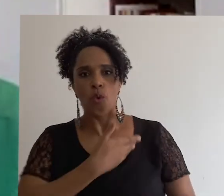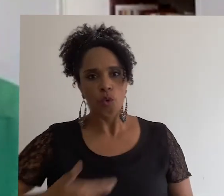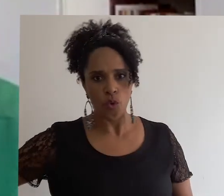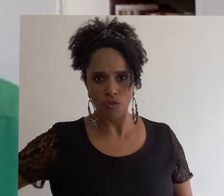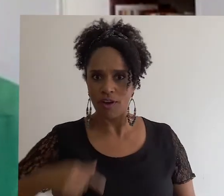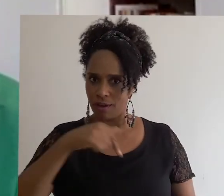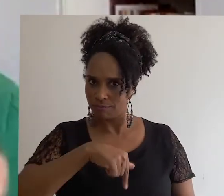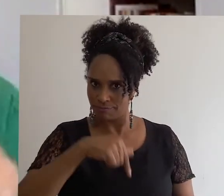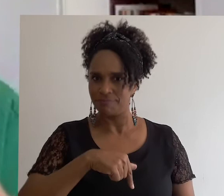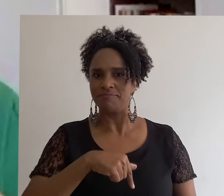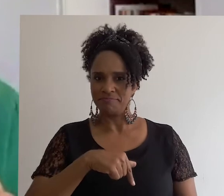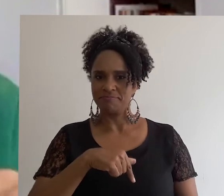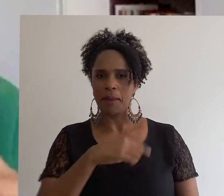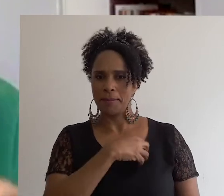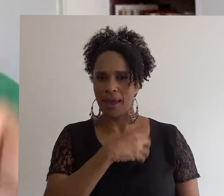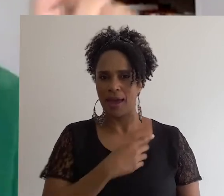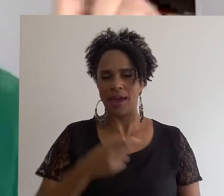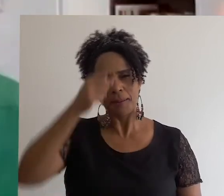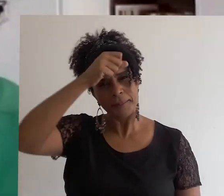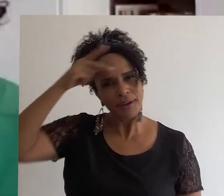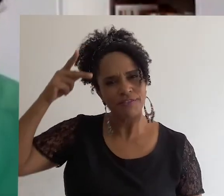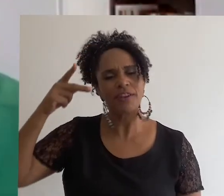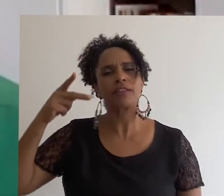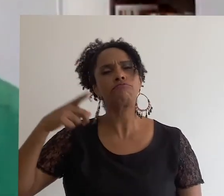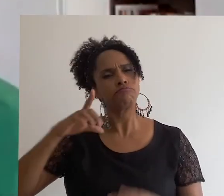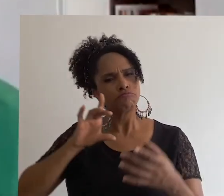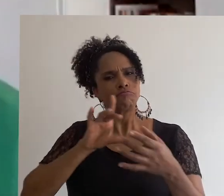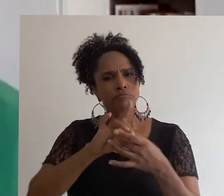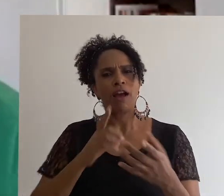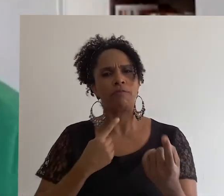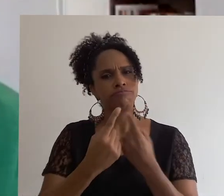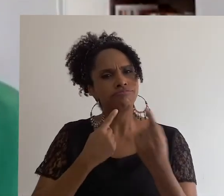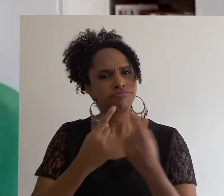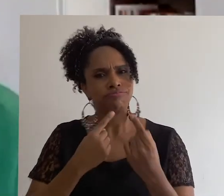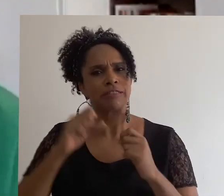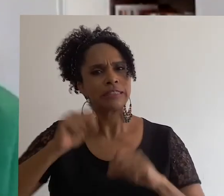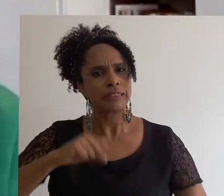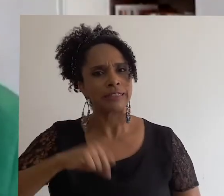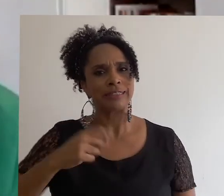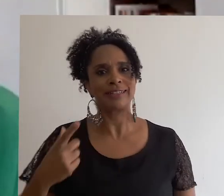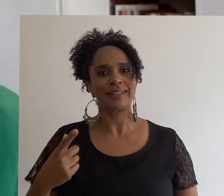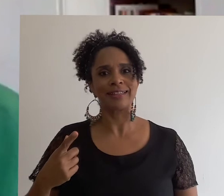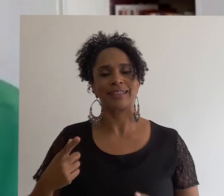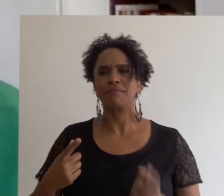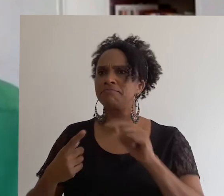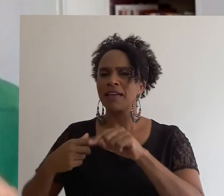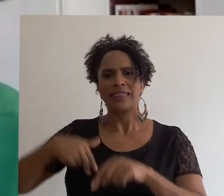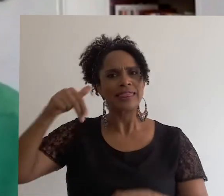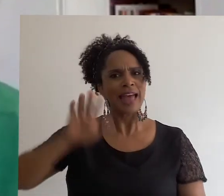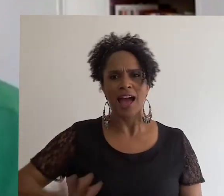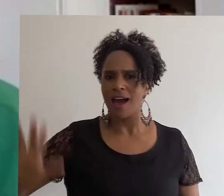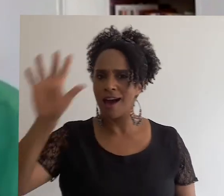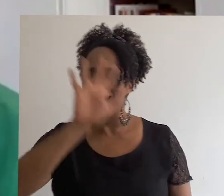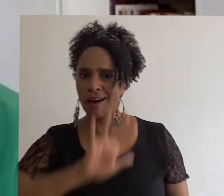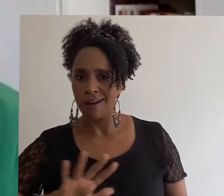do estado, nós conversamos com as prefeituras locais, nós temos uma representação